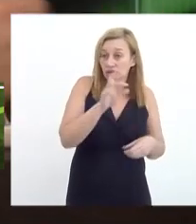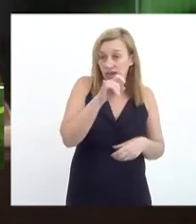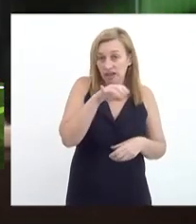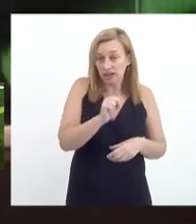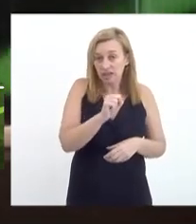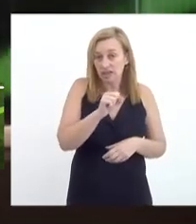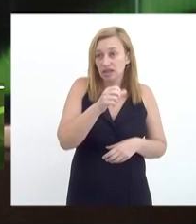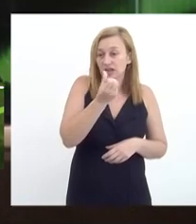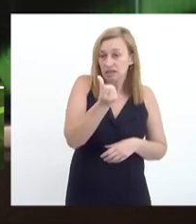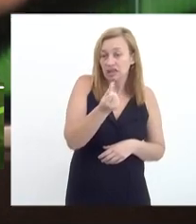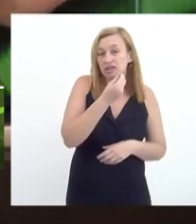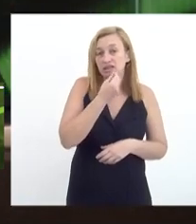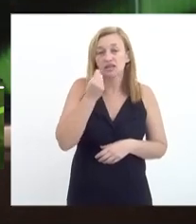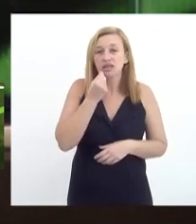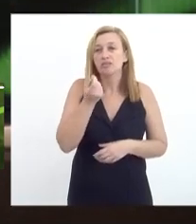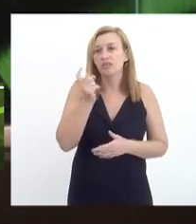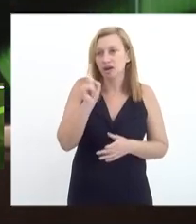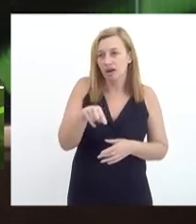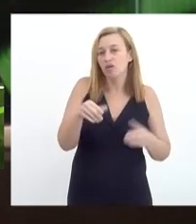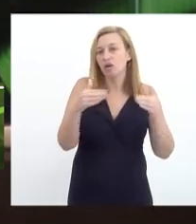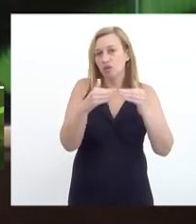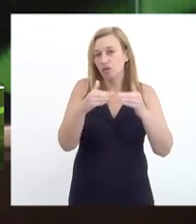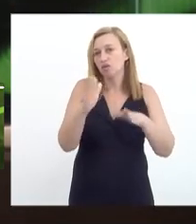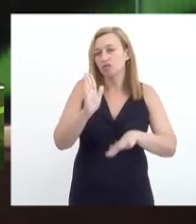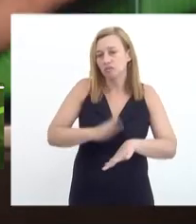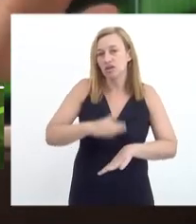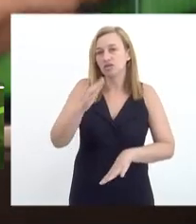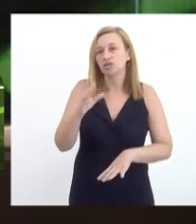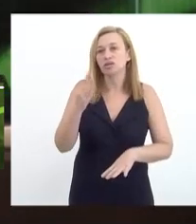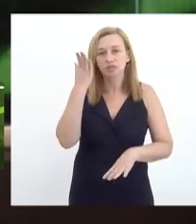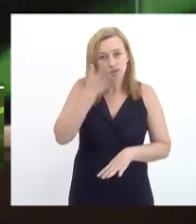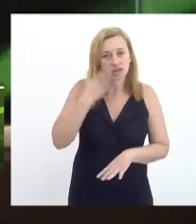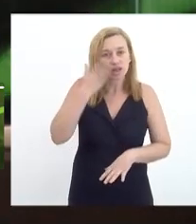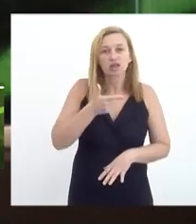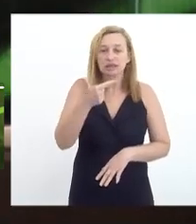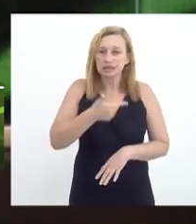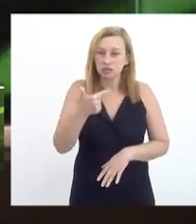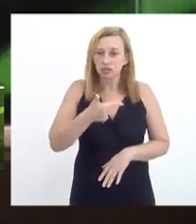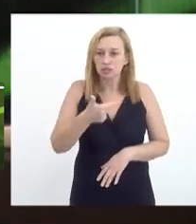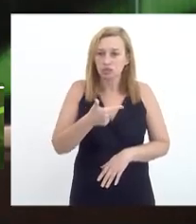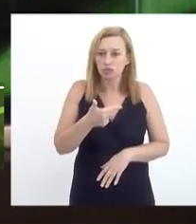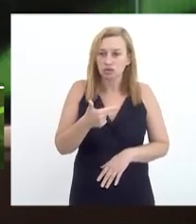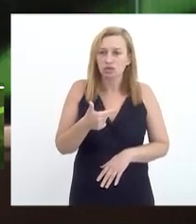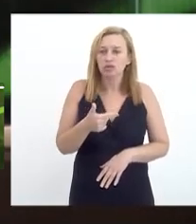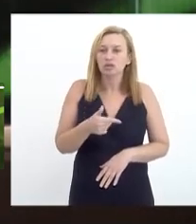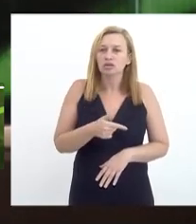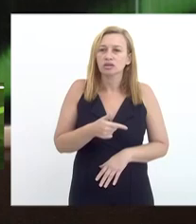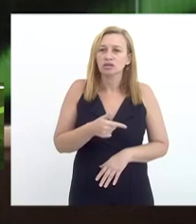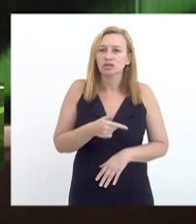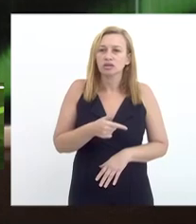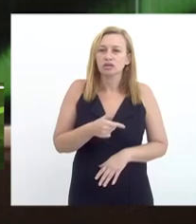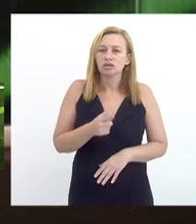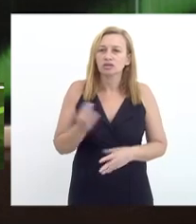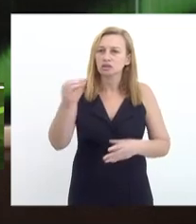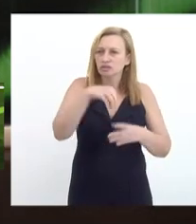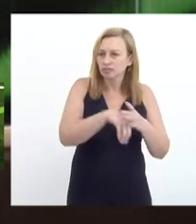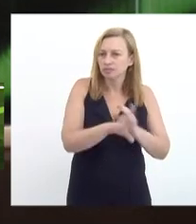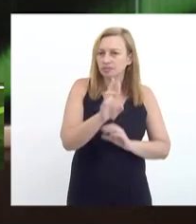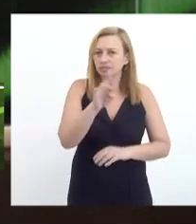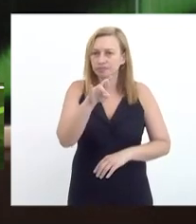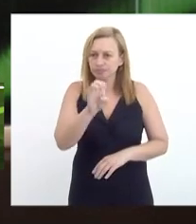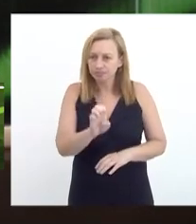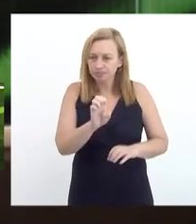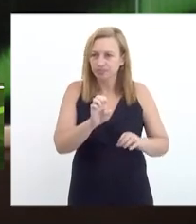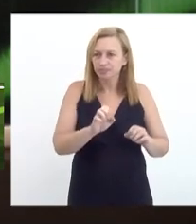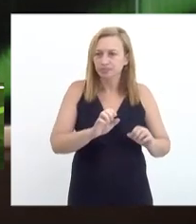setembro Que eu propus Esse é o maior acordo Na minha opinião Nessa mensagem Segundo Vai estar No regime Na exceção